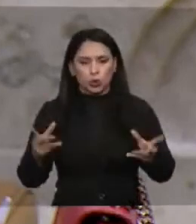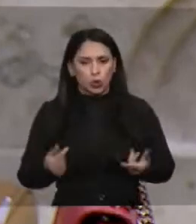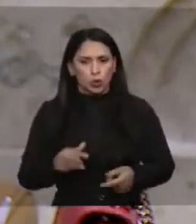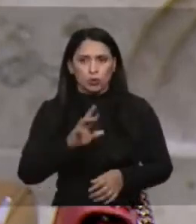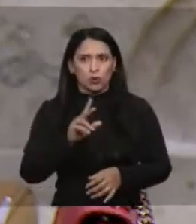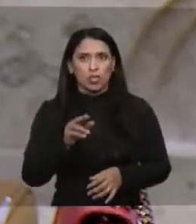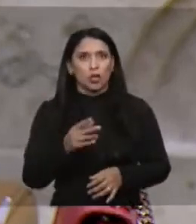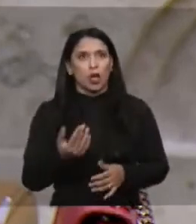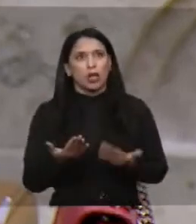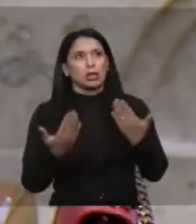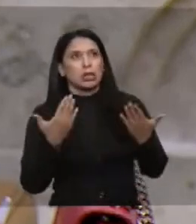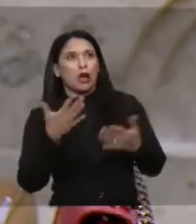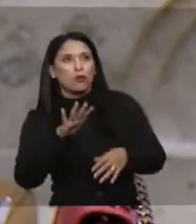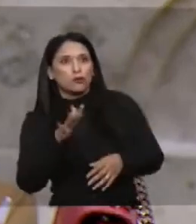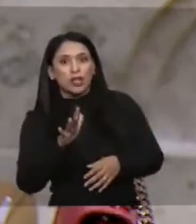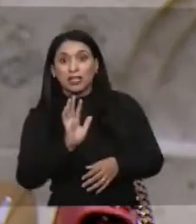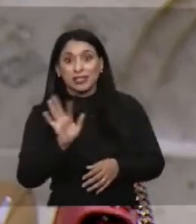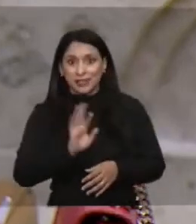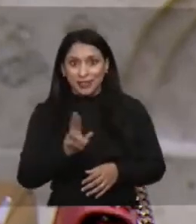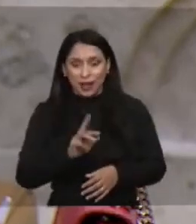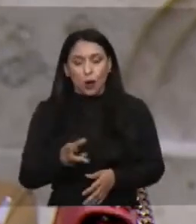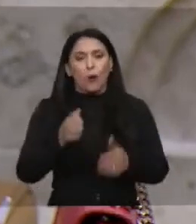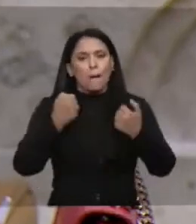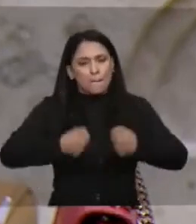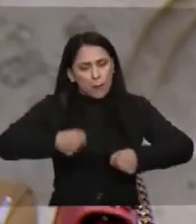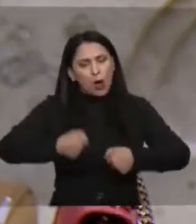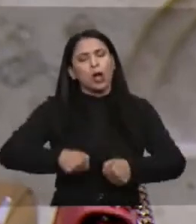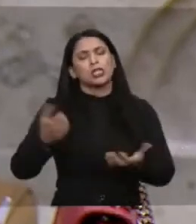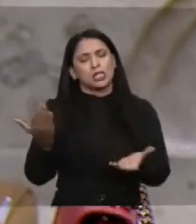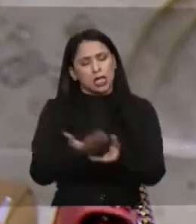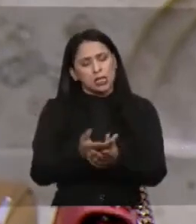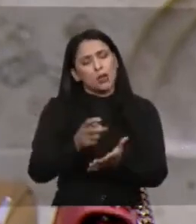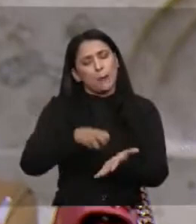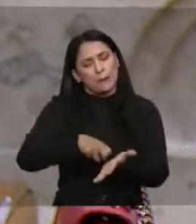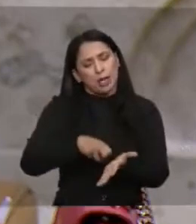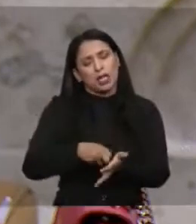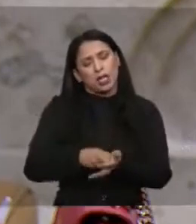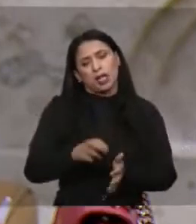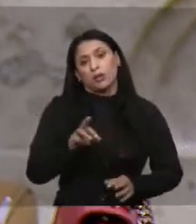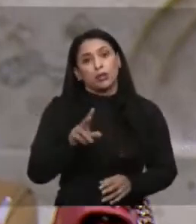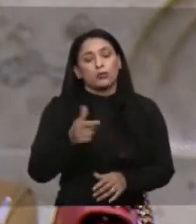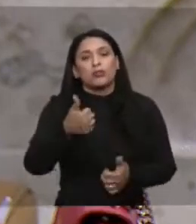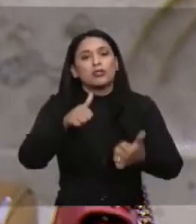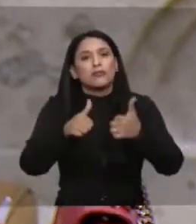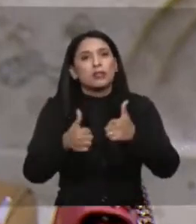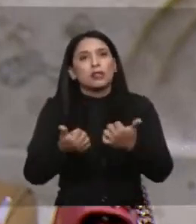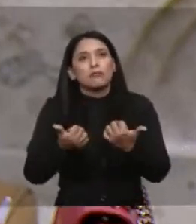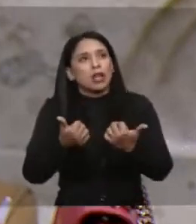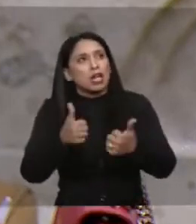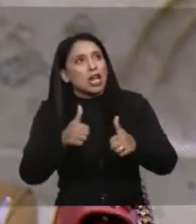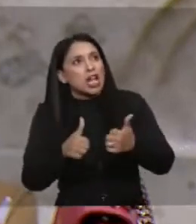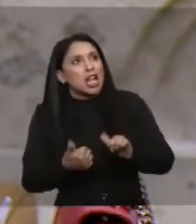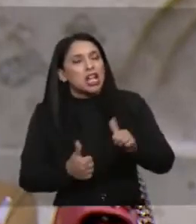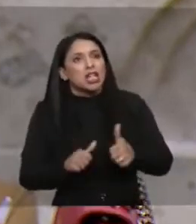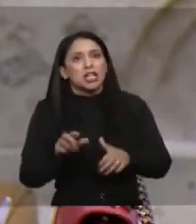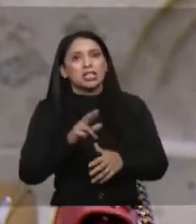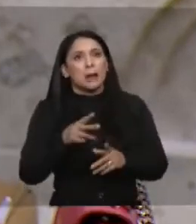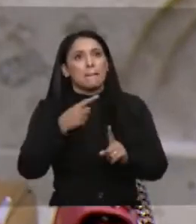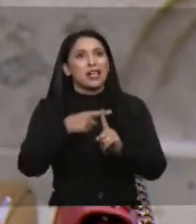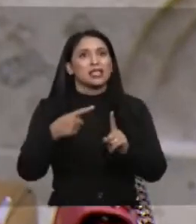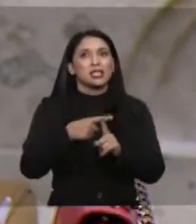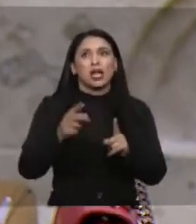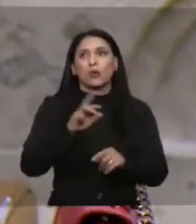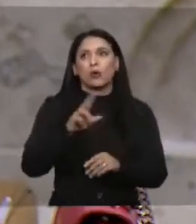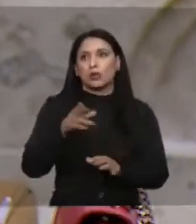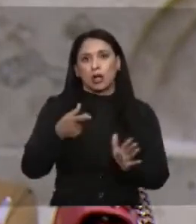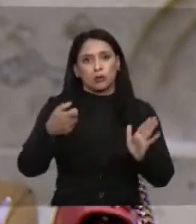só indícios, que autorizam a deflagração da ação penal. Ademais, não se verifica qualquer causa de rejeição parcial ou total